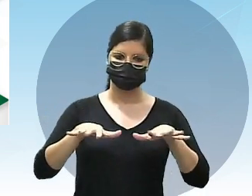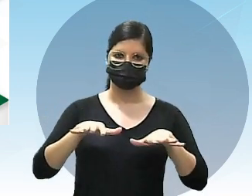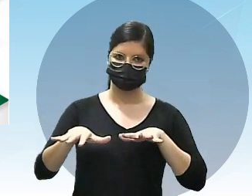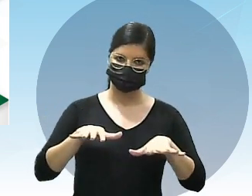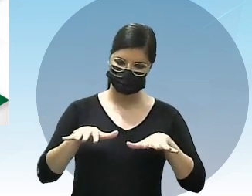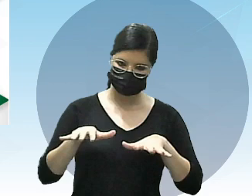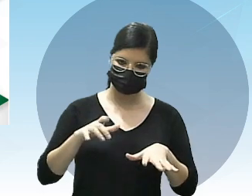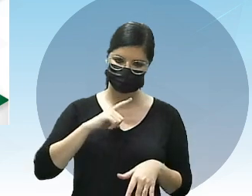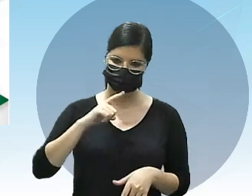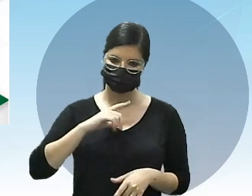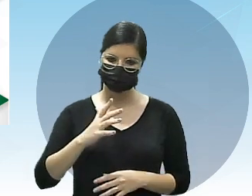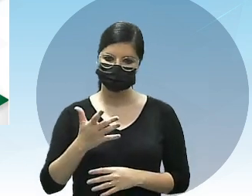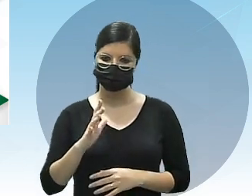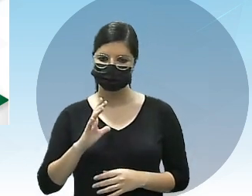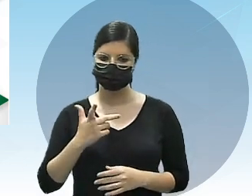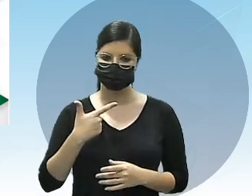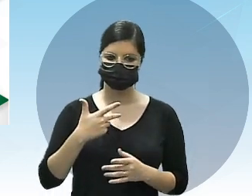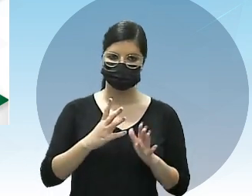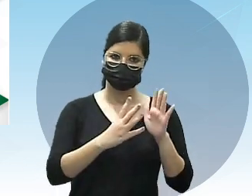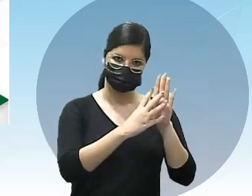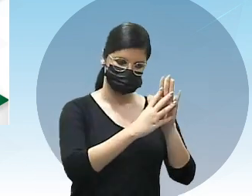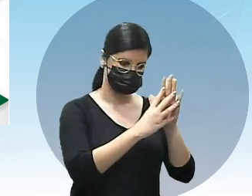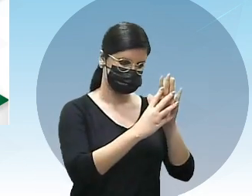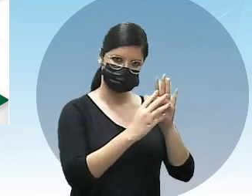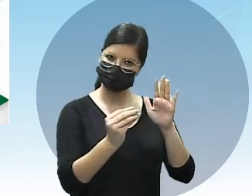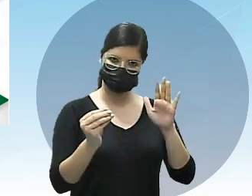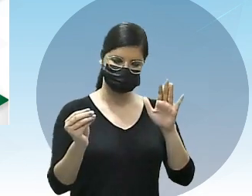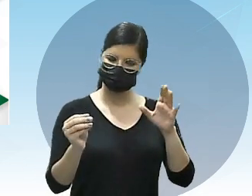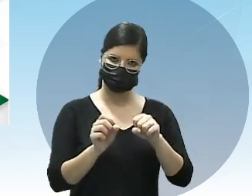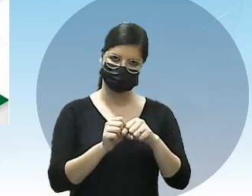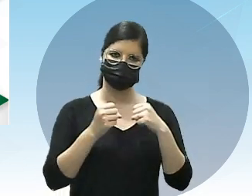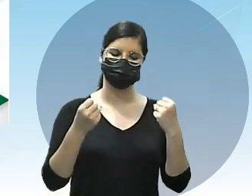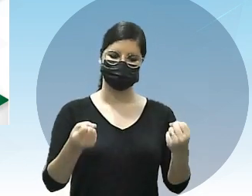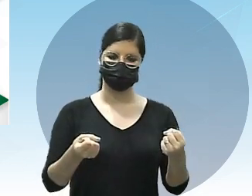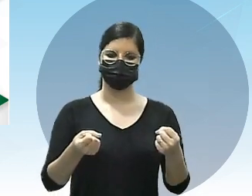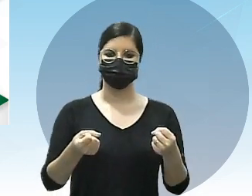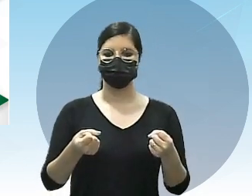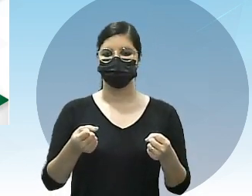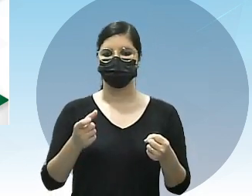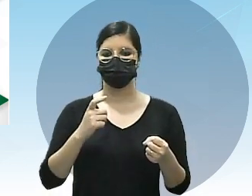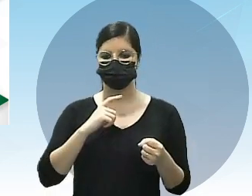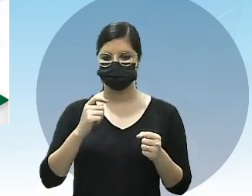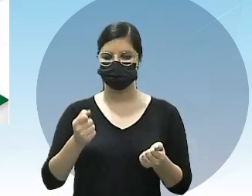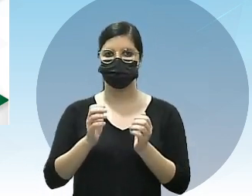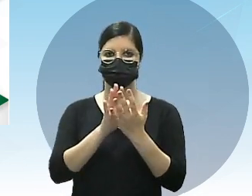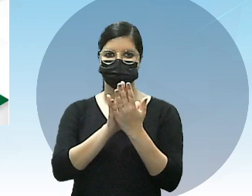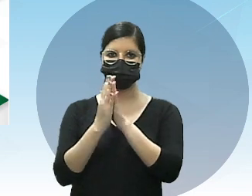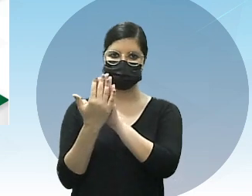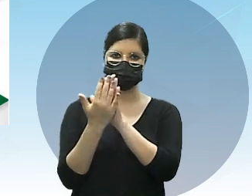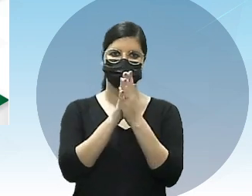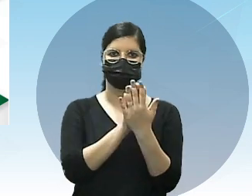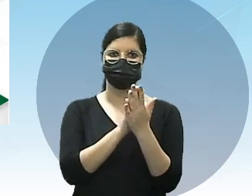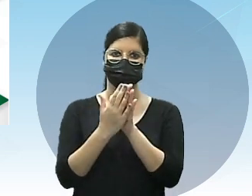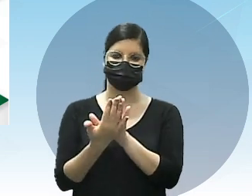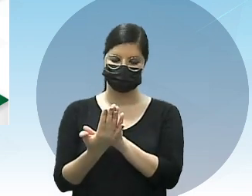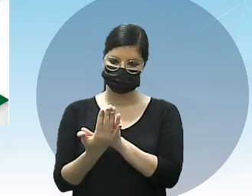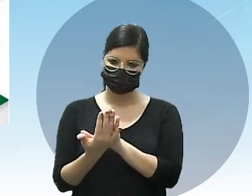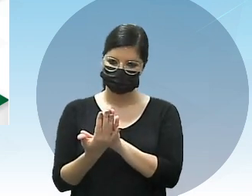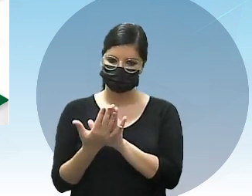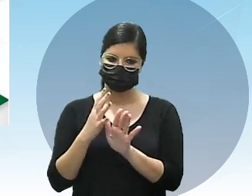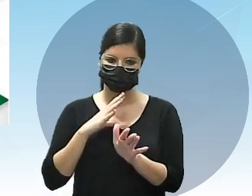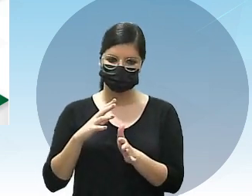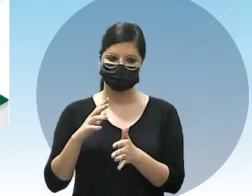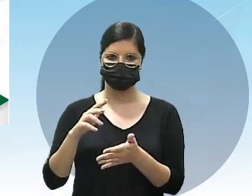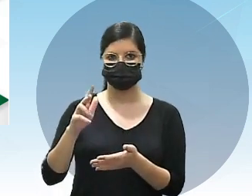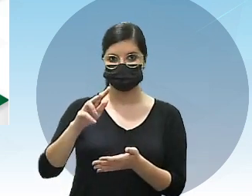movimento dança contemporânea possui aqui então de driblar os padrões como eu já falei da dança convencida convencionais ou o balé clássico por exemplo né Adams anp